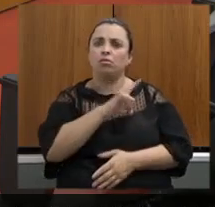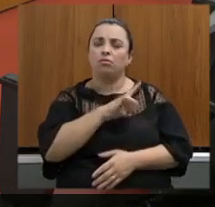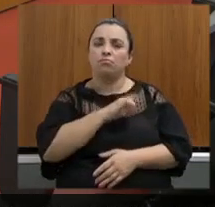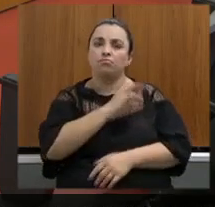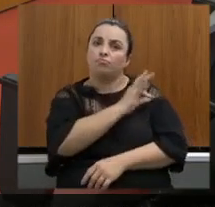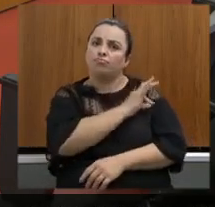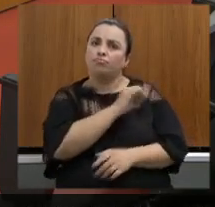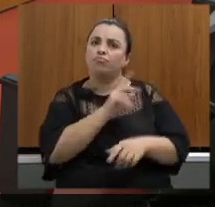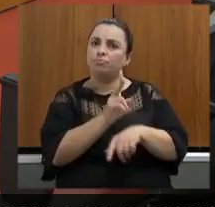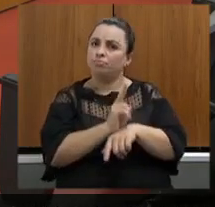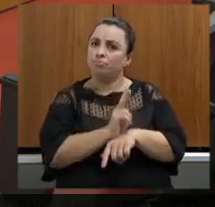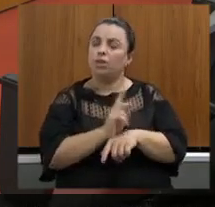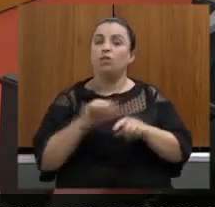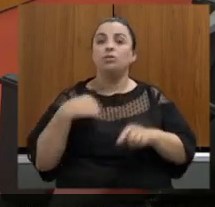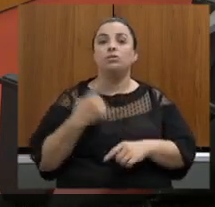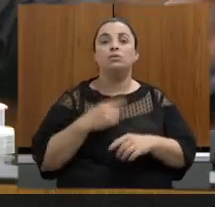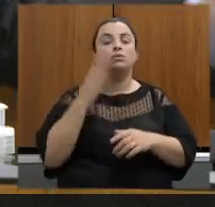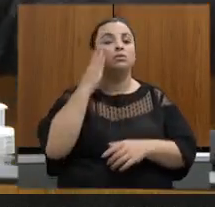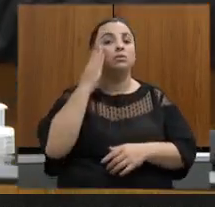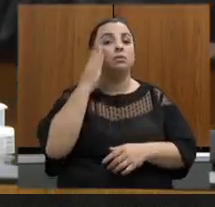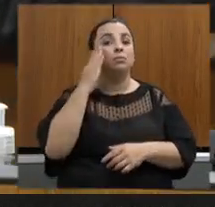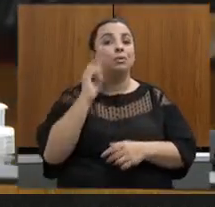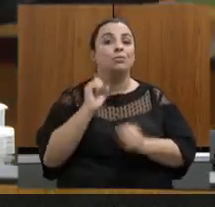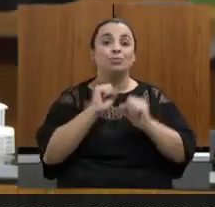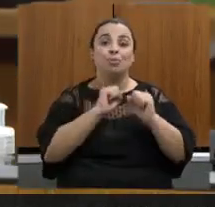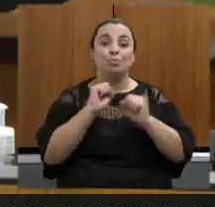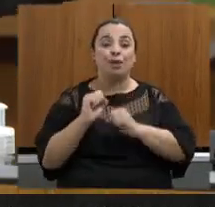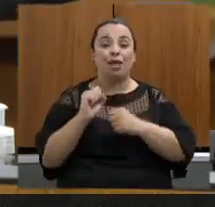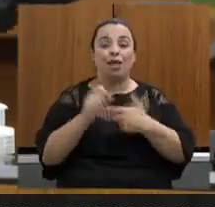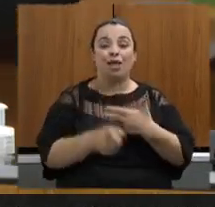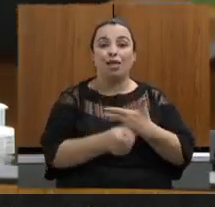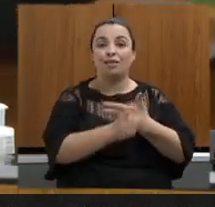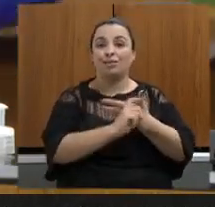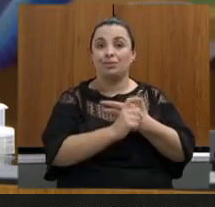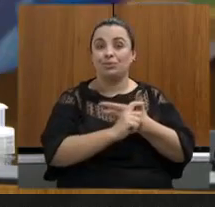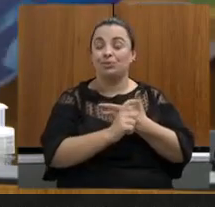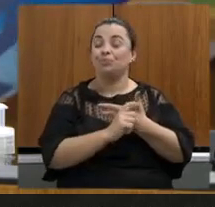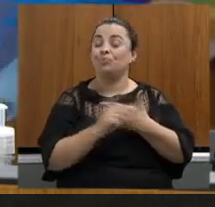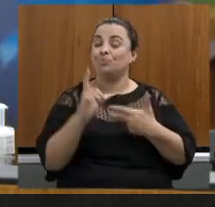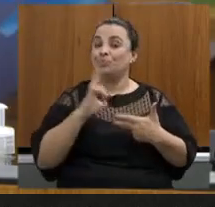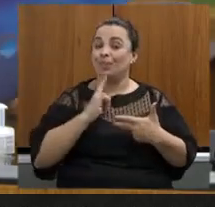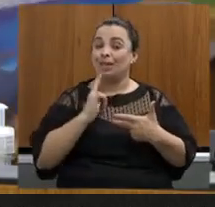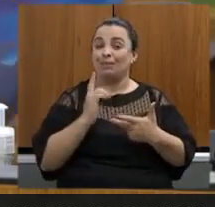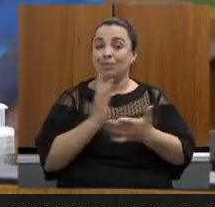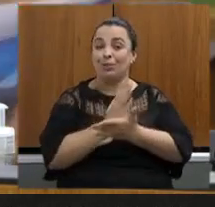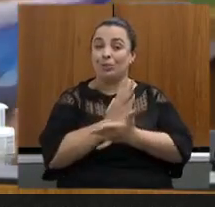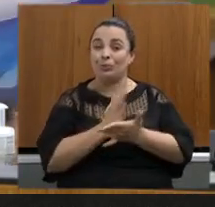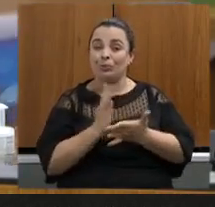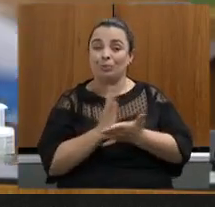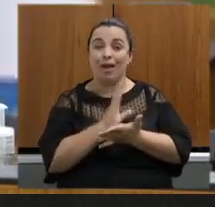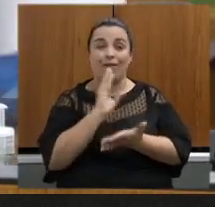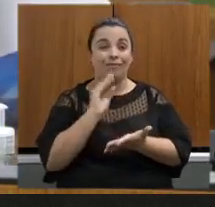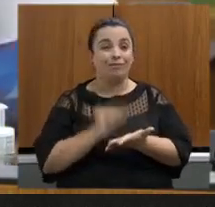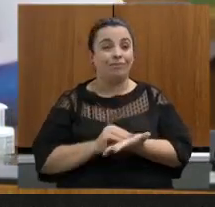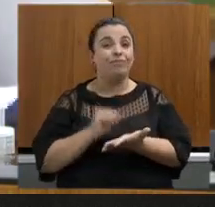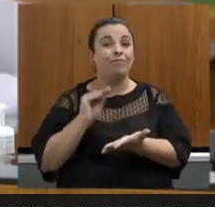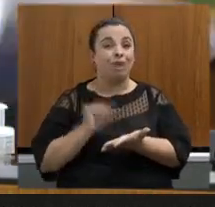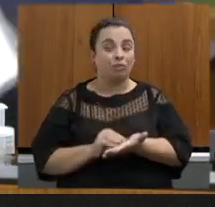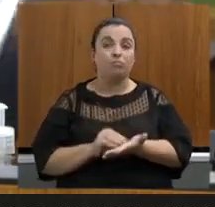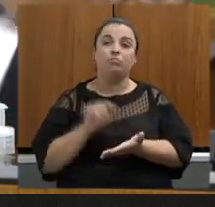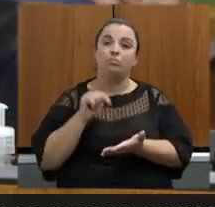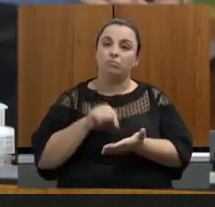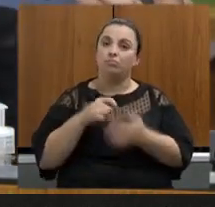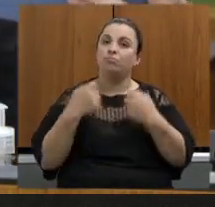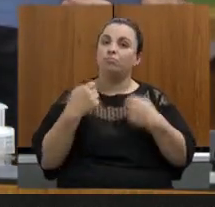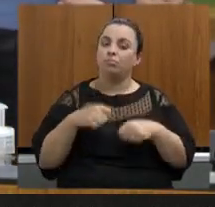gente sabe que o poder executivo e acaba deixando algumas lacunas E essas lacunas precisam ser aqui